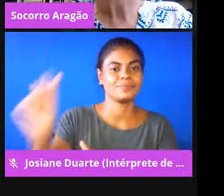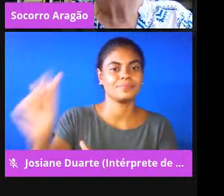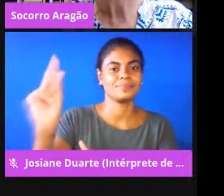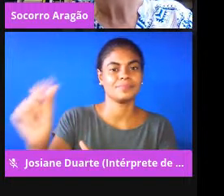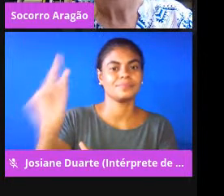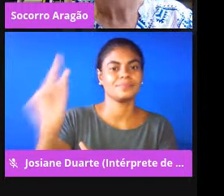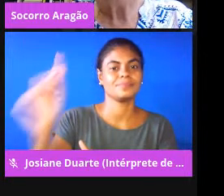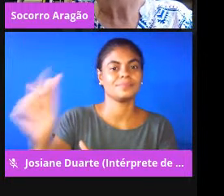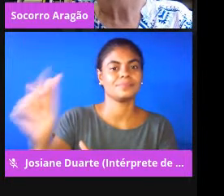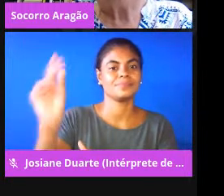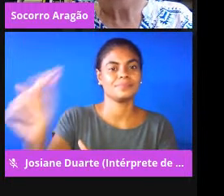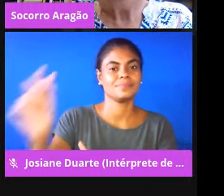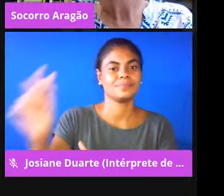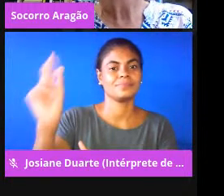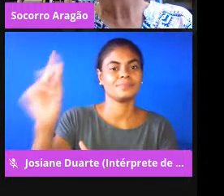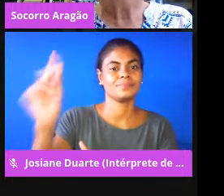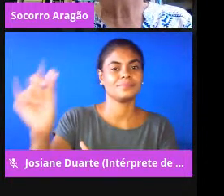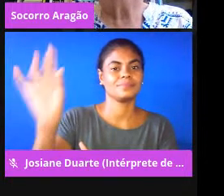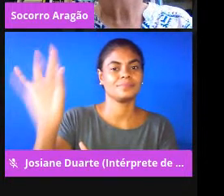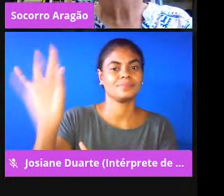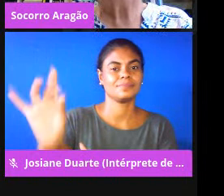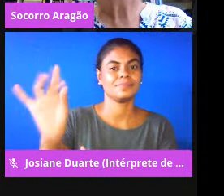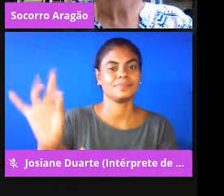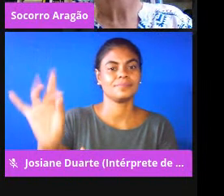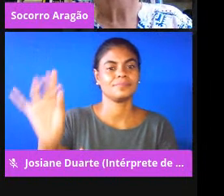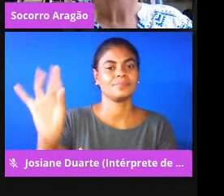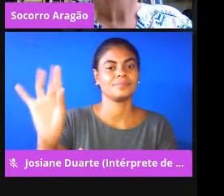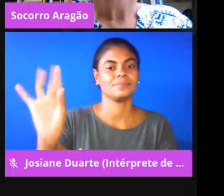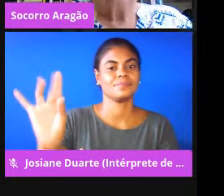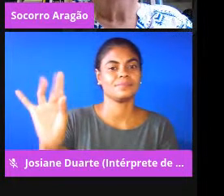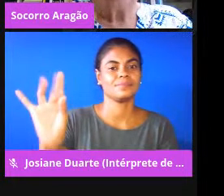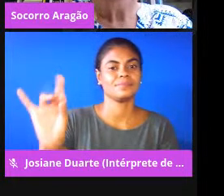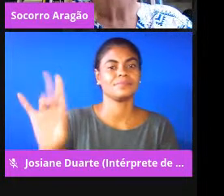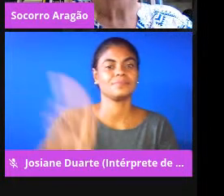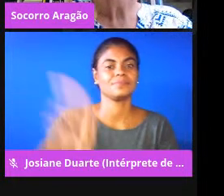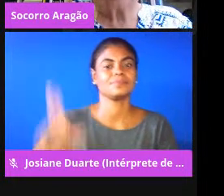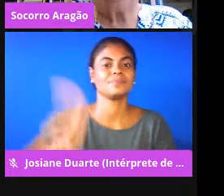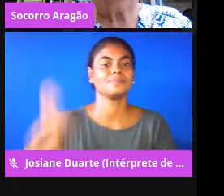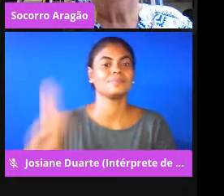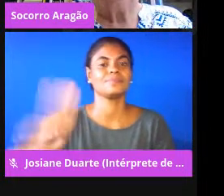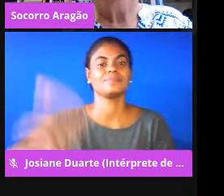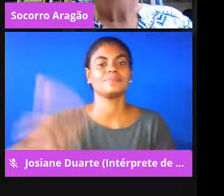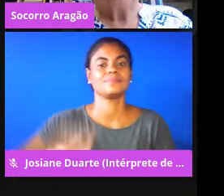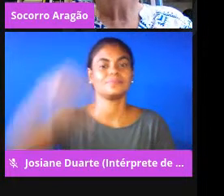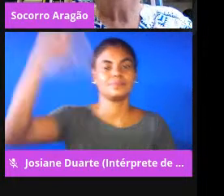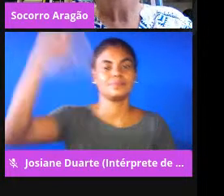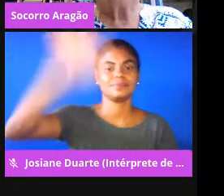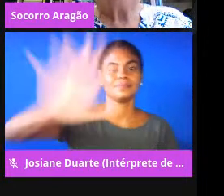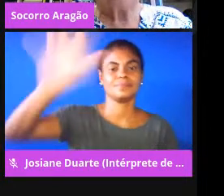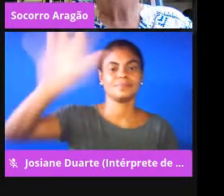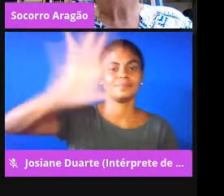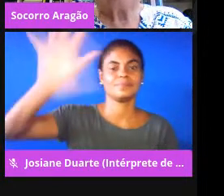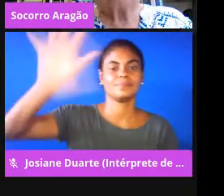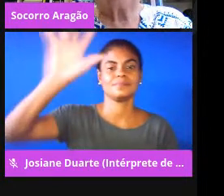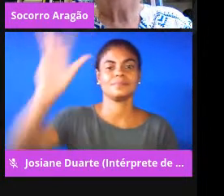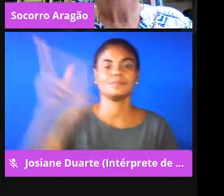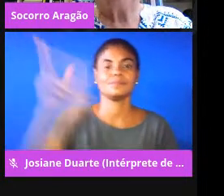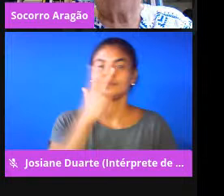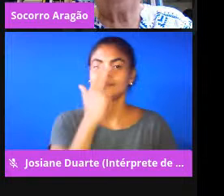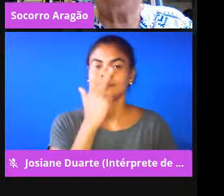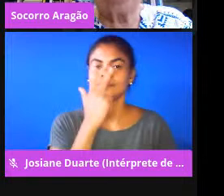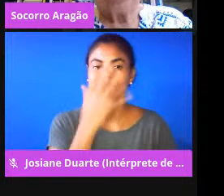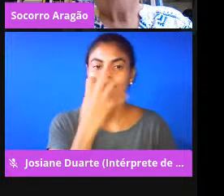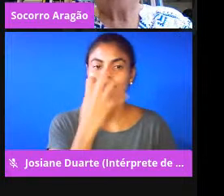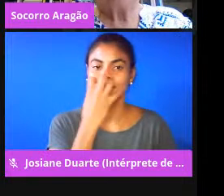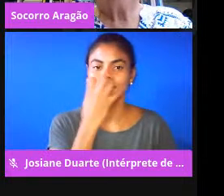forte das pontas dos dedos médio e polegar num gesto comumente usado no Nordeste para sular o cão. Neste momento, Fabiana andava